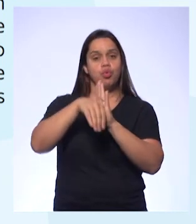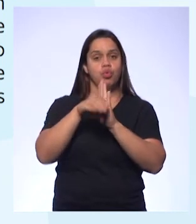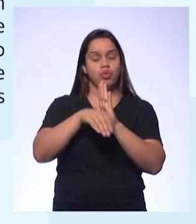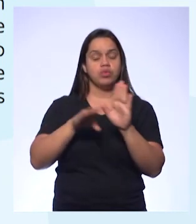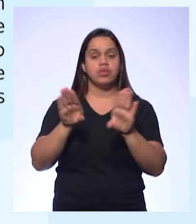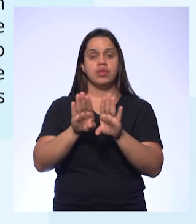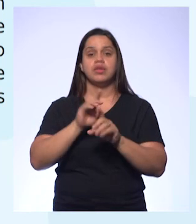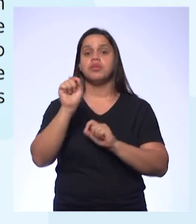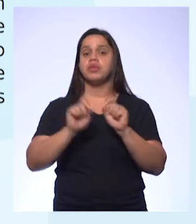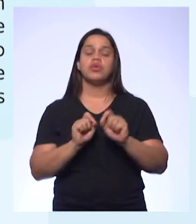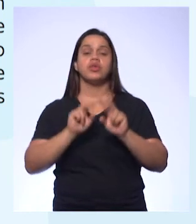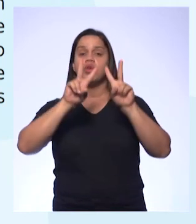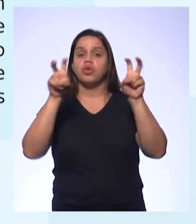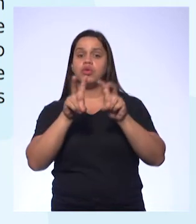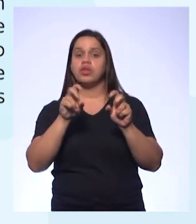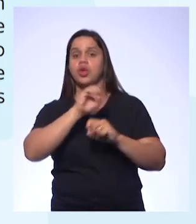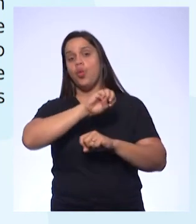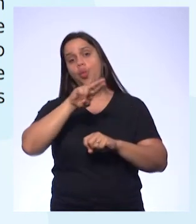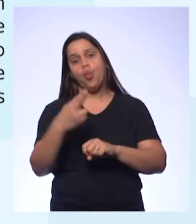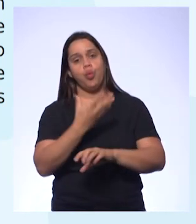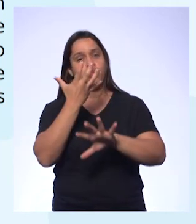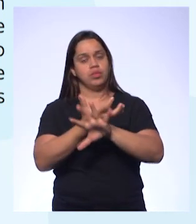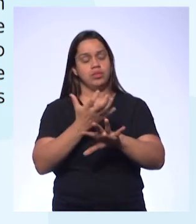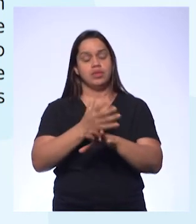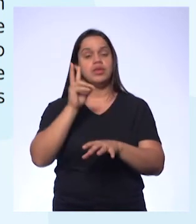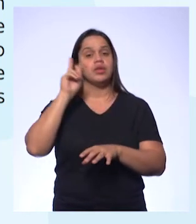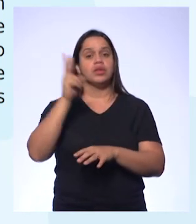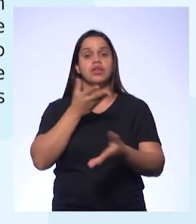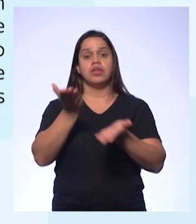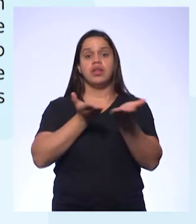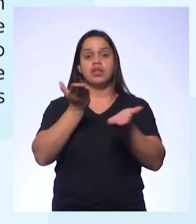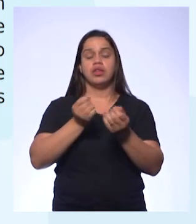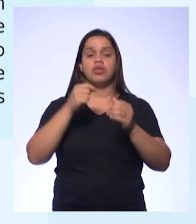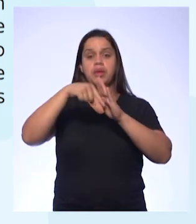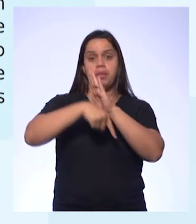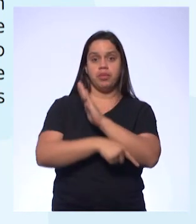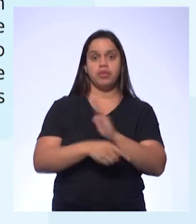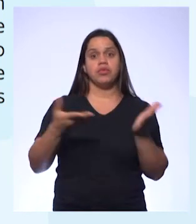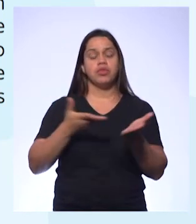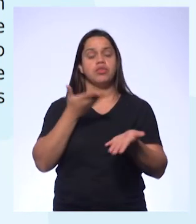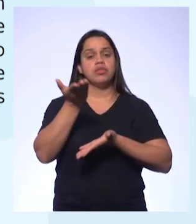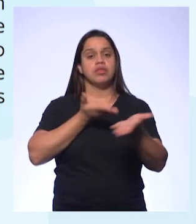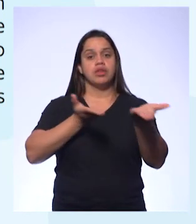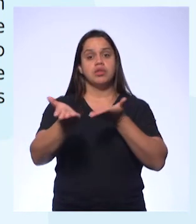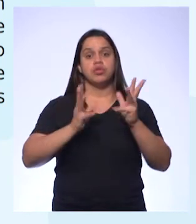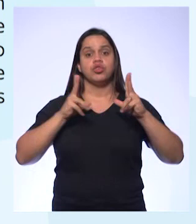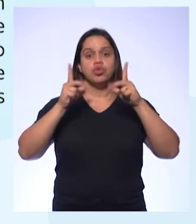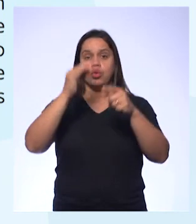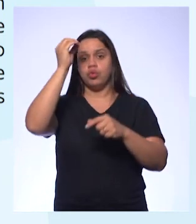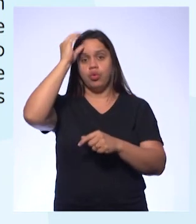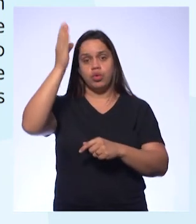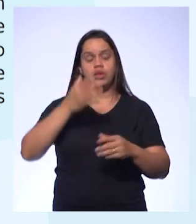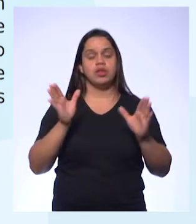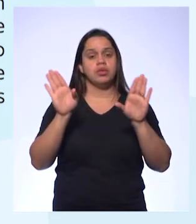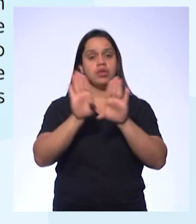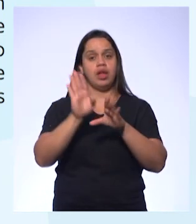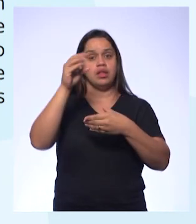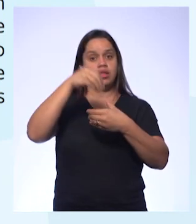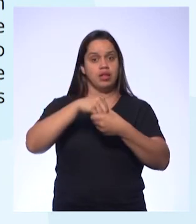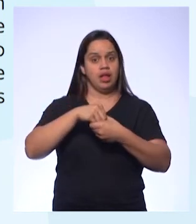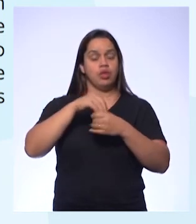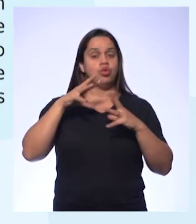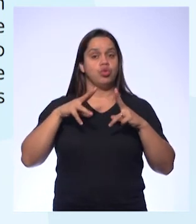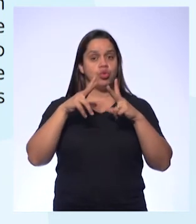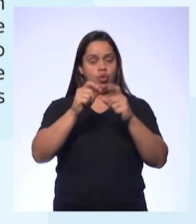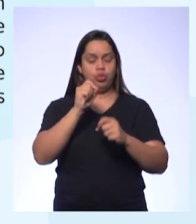e também o tema ou disciplina, tratando-as com profundidade a fim de transmitir o conhecimento acumulado sobre esse tema.